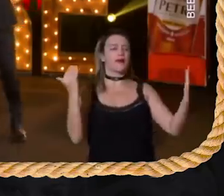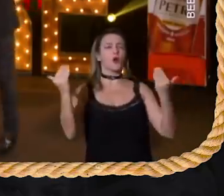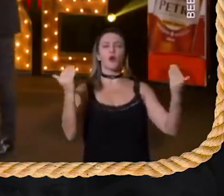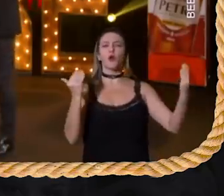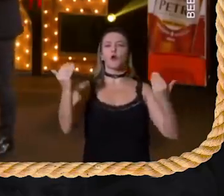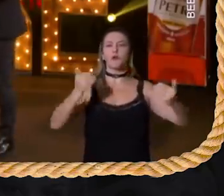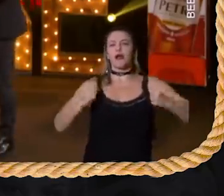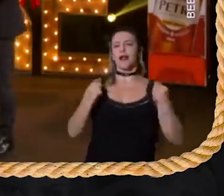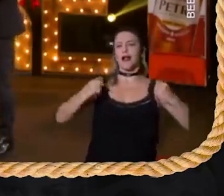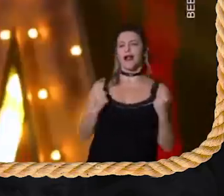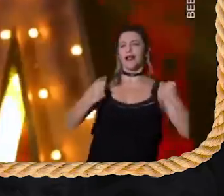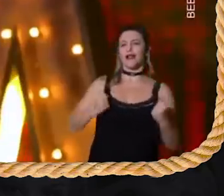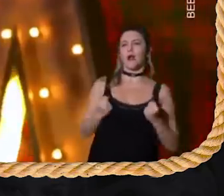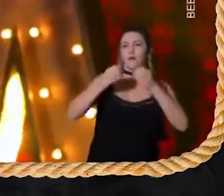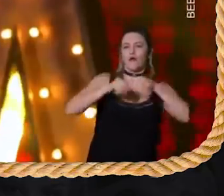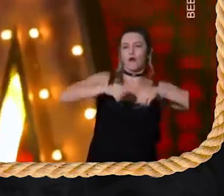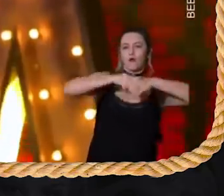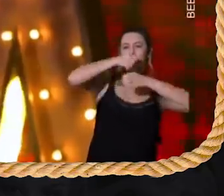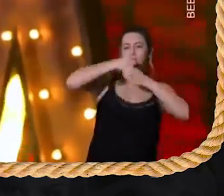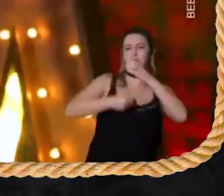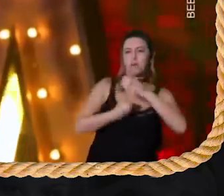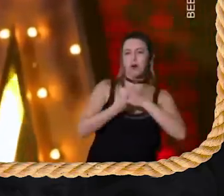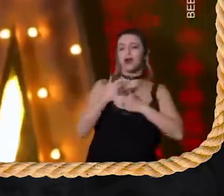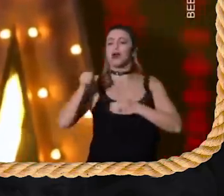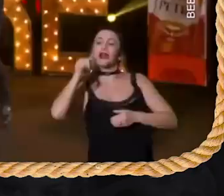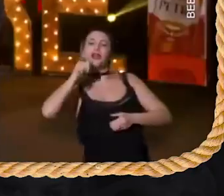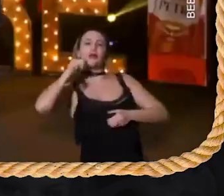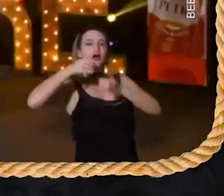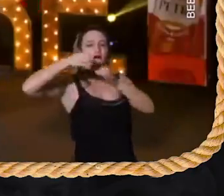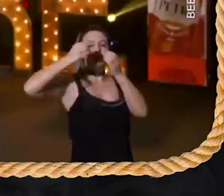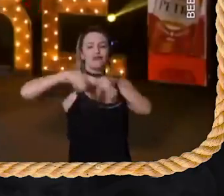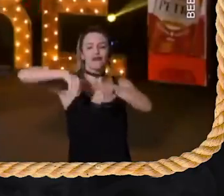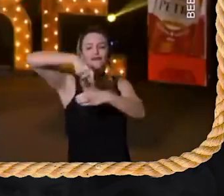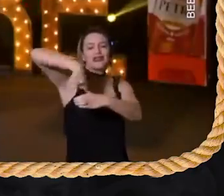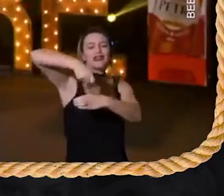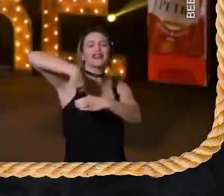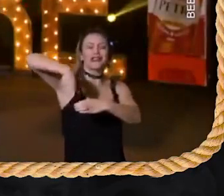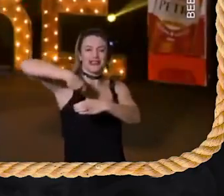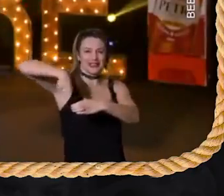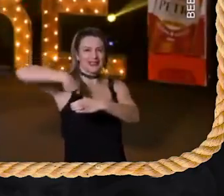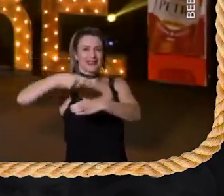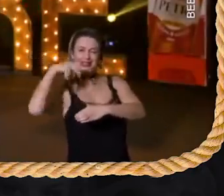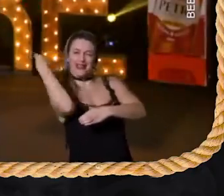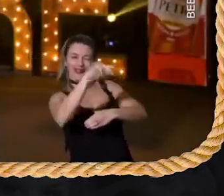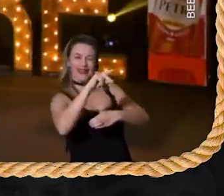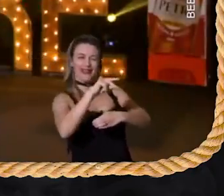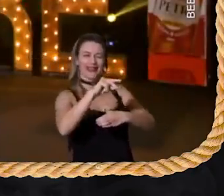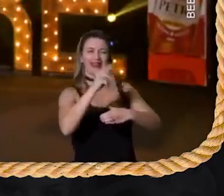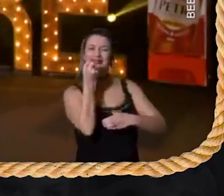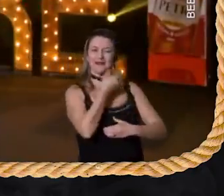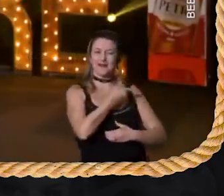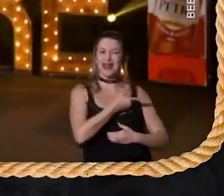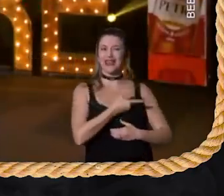galinha bota o ovo e a mulher frita ele pra nós. Aô, meu Santa Nova, meu Santo Agostinho.